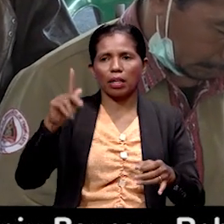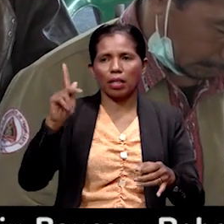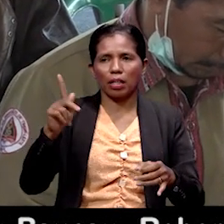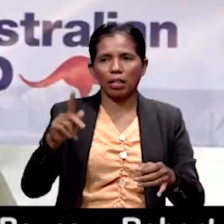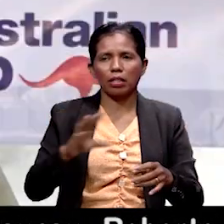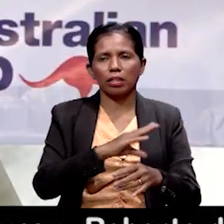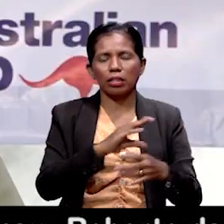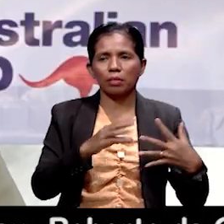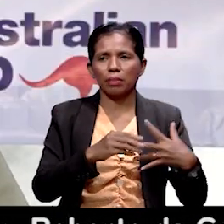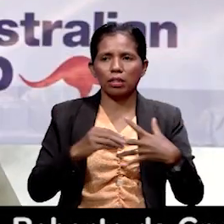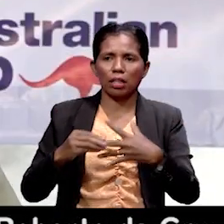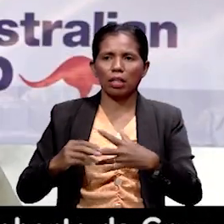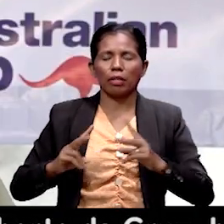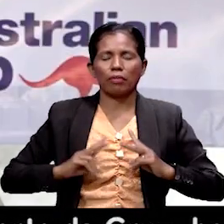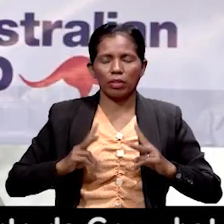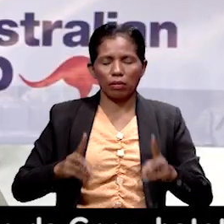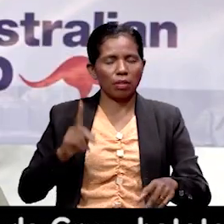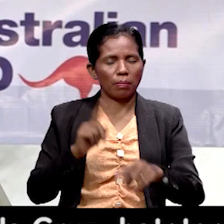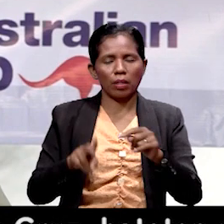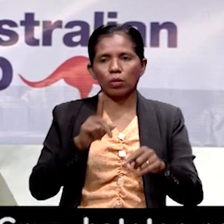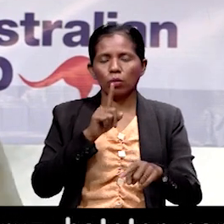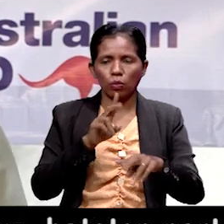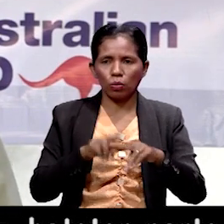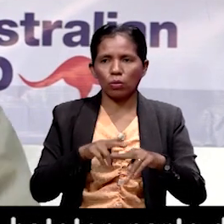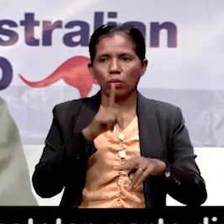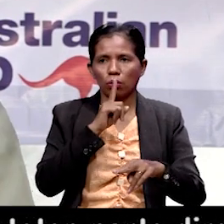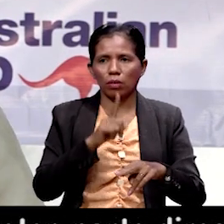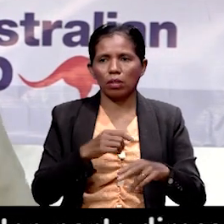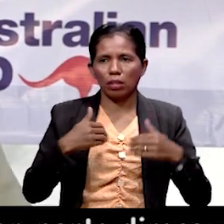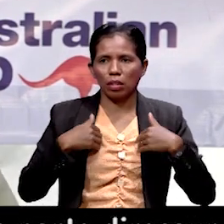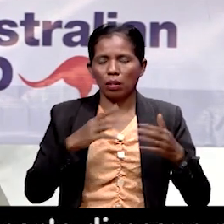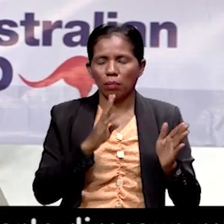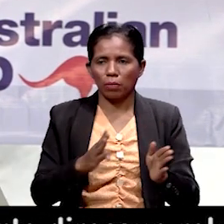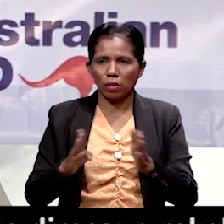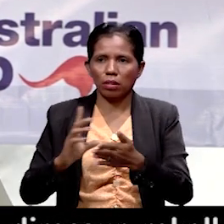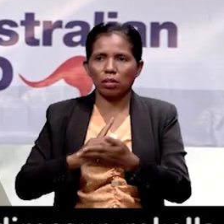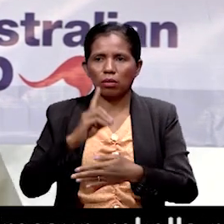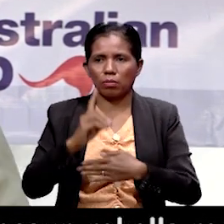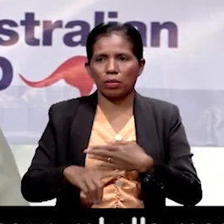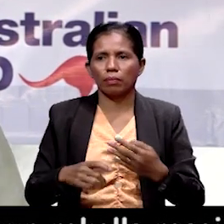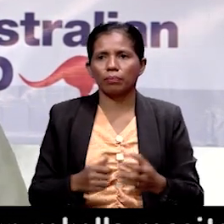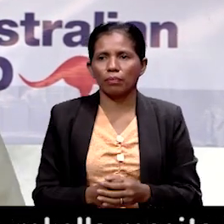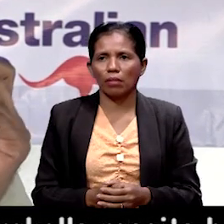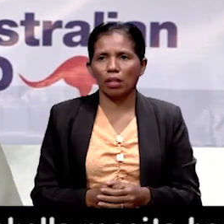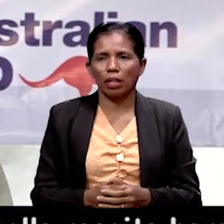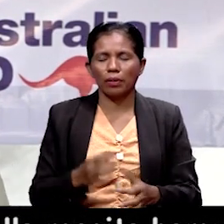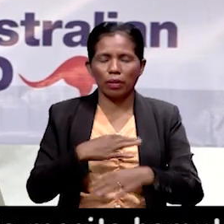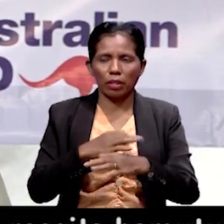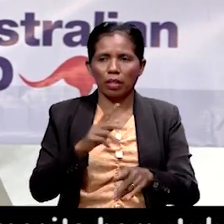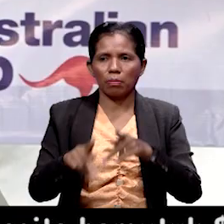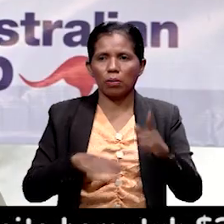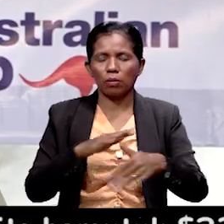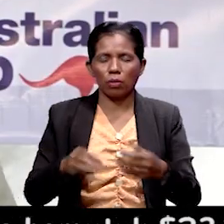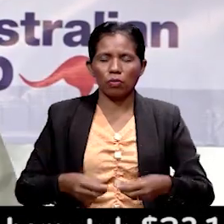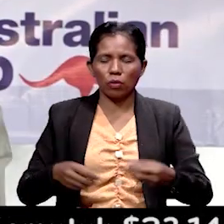veterano, veterano sira. Te gosto la vetur no nok demais. E ona processo de zumbito para ida nem ida. A tua dia povo ida nem, po